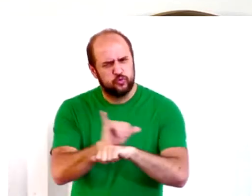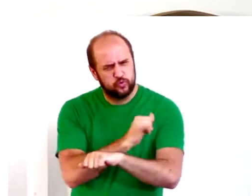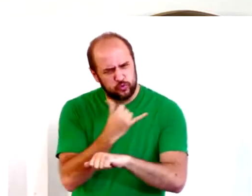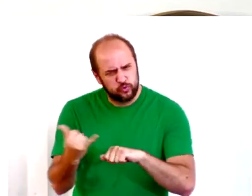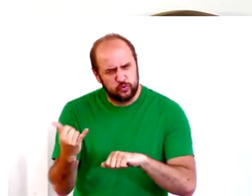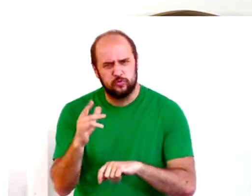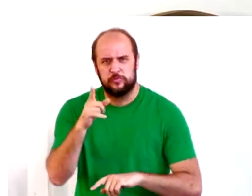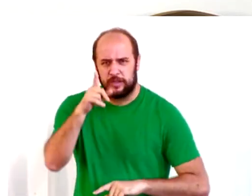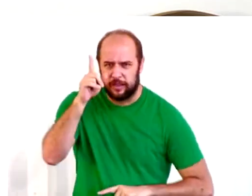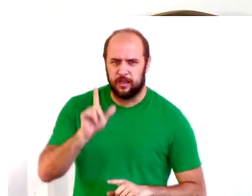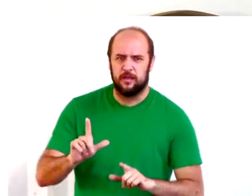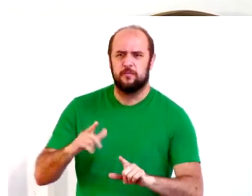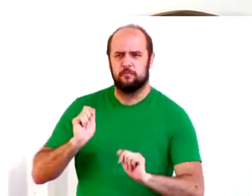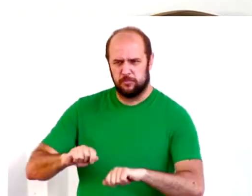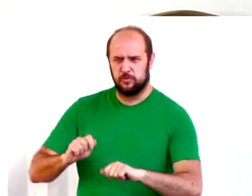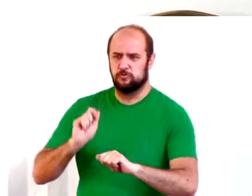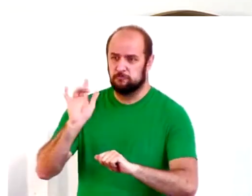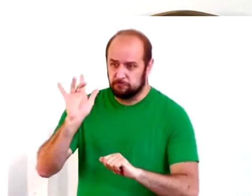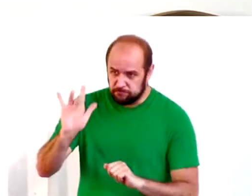nossas plataformas